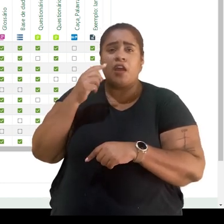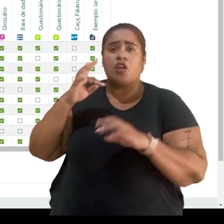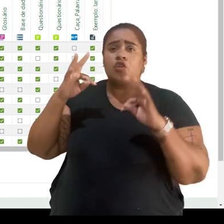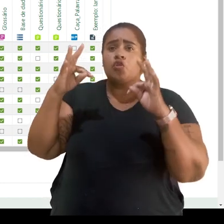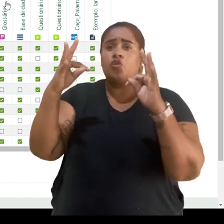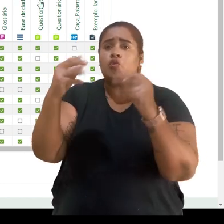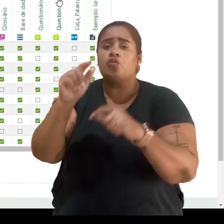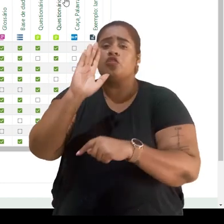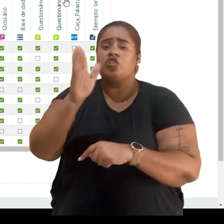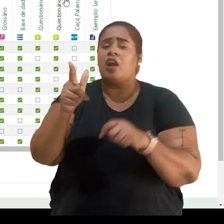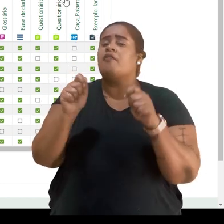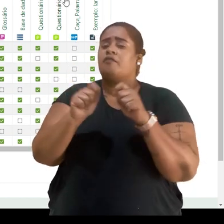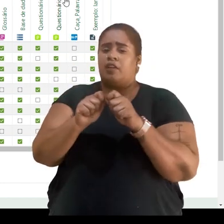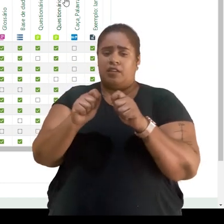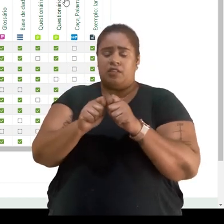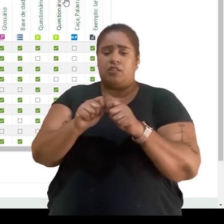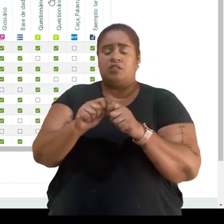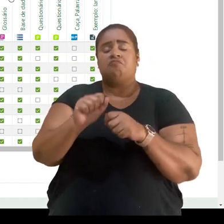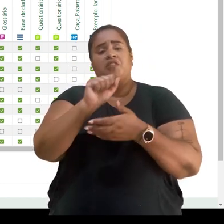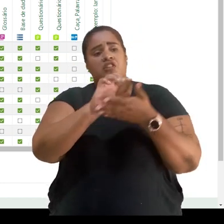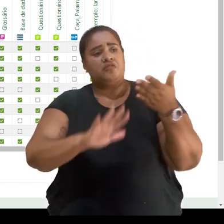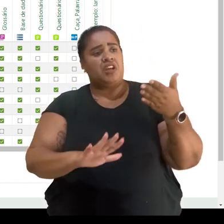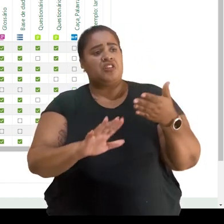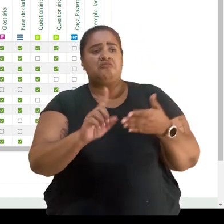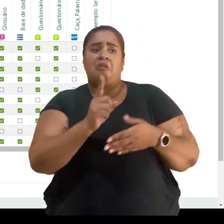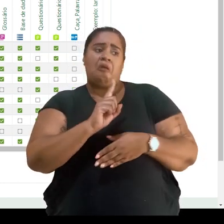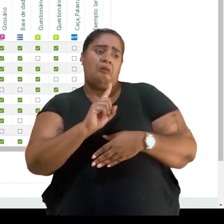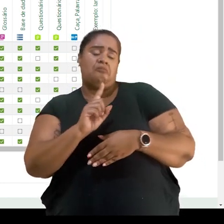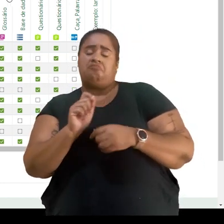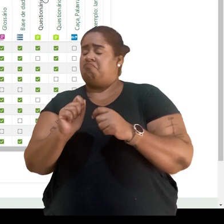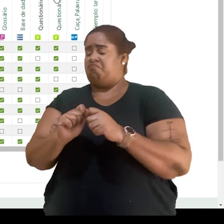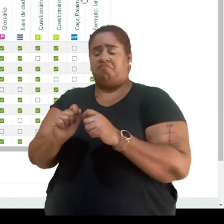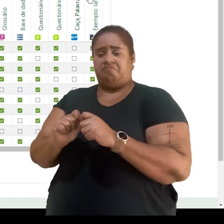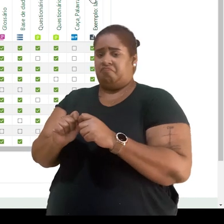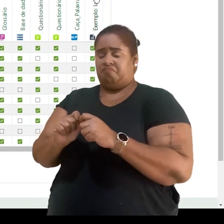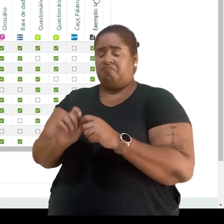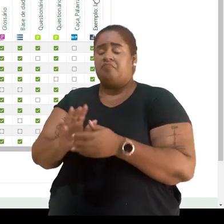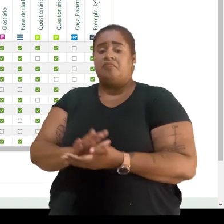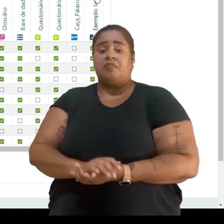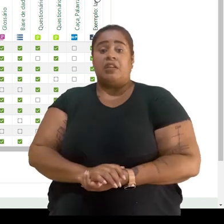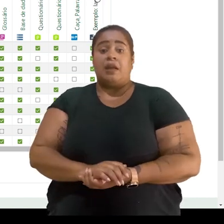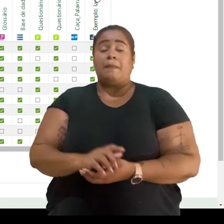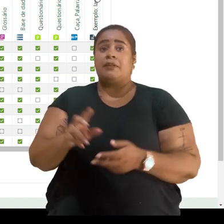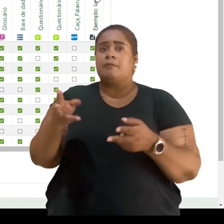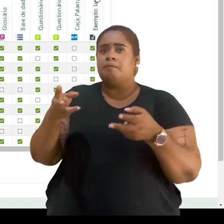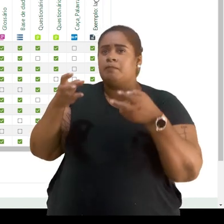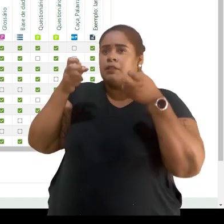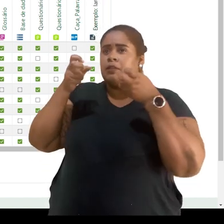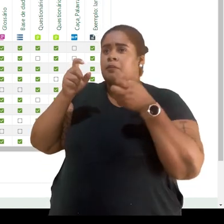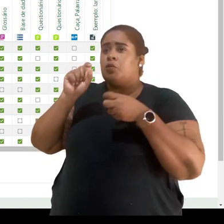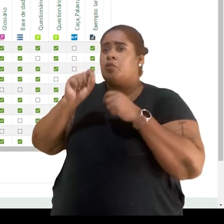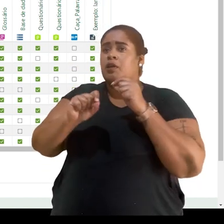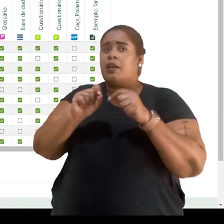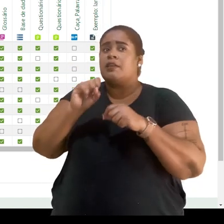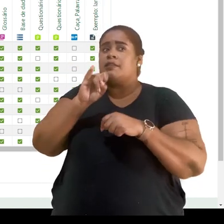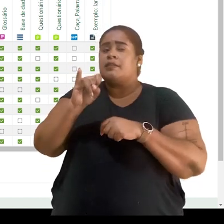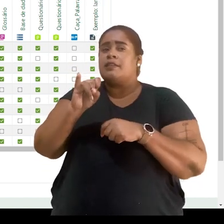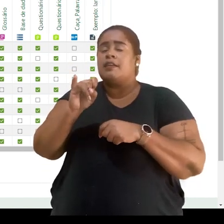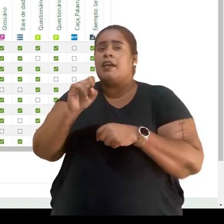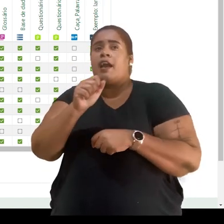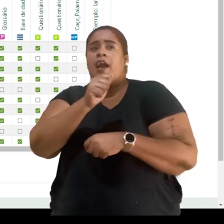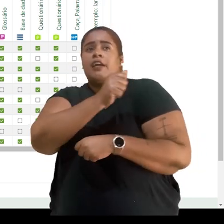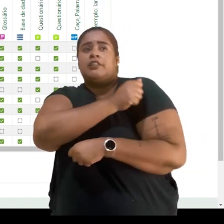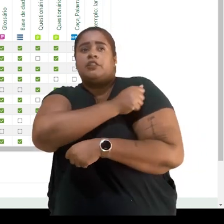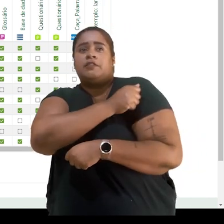em relação ao andamento ou seja o que já foi realizado de atividades ou não mas Observe que